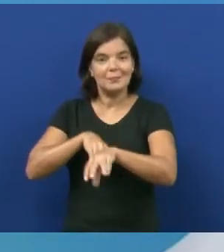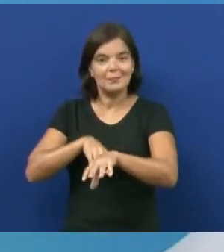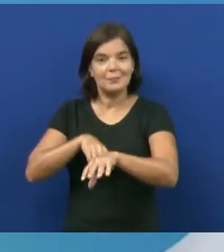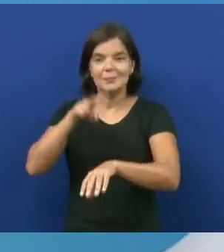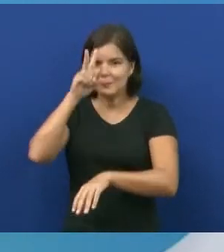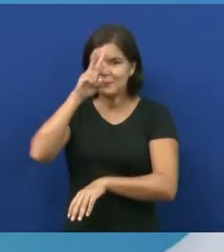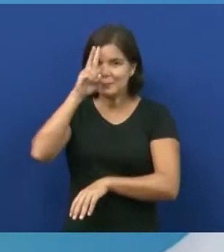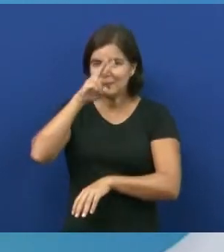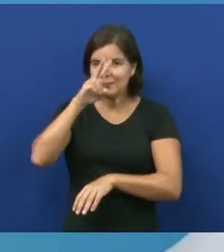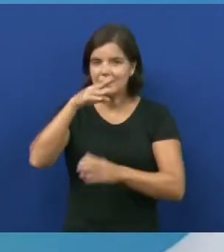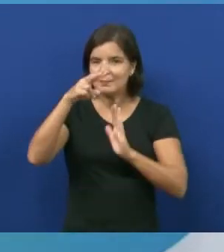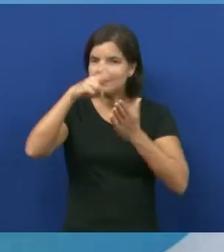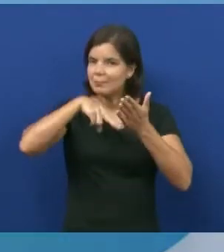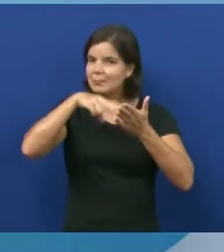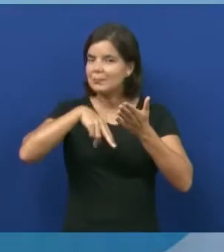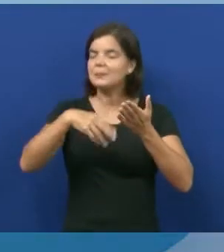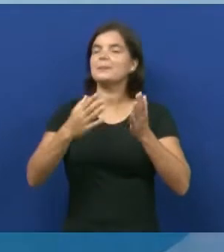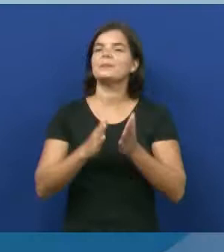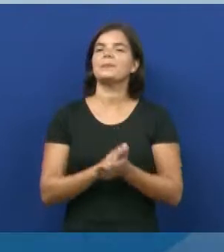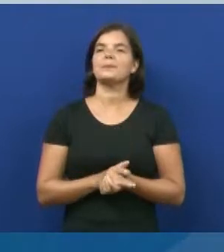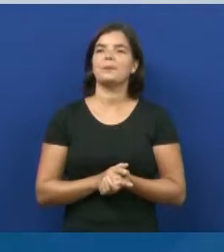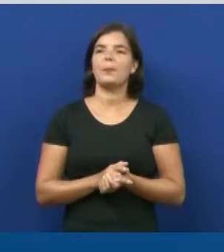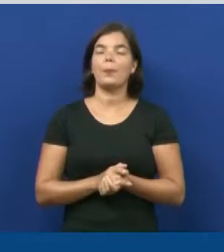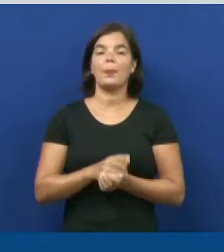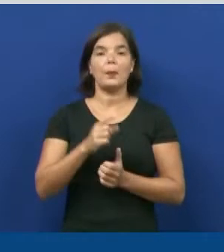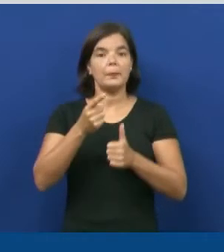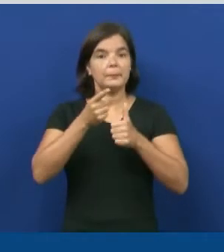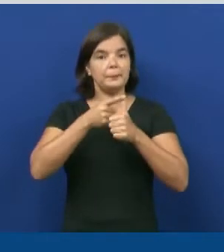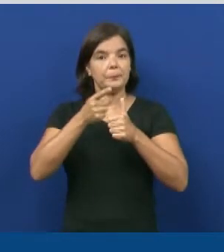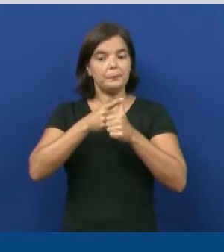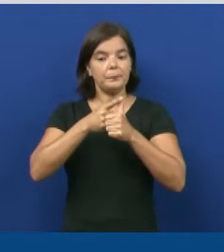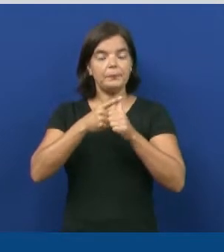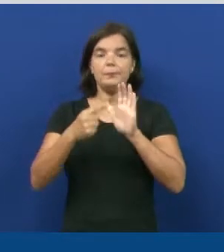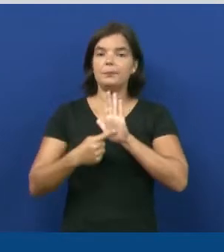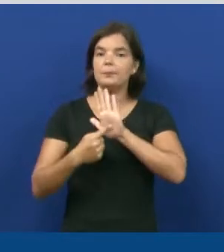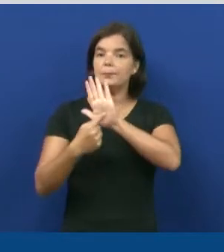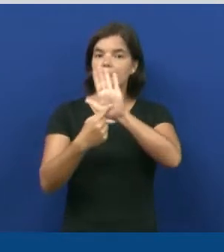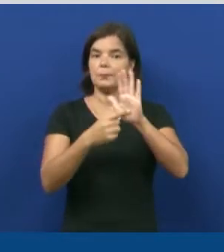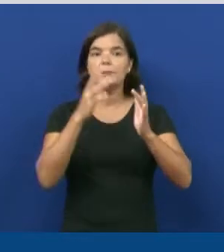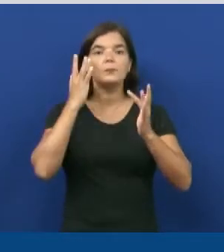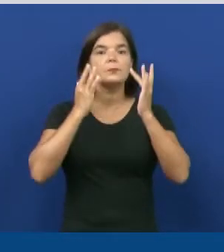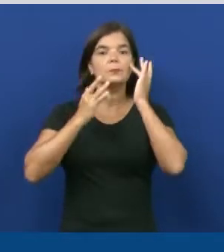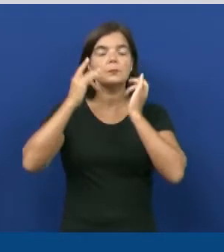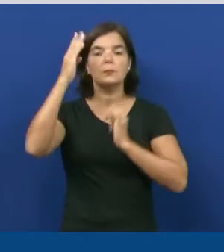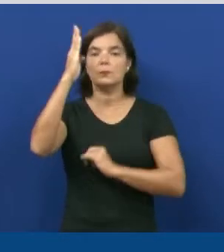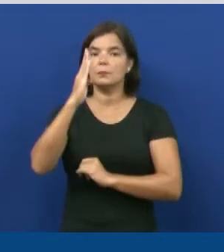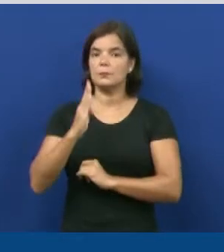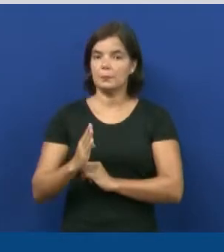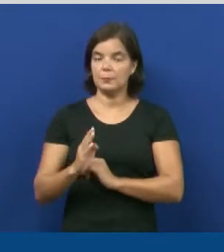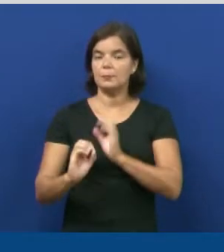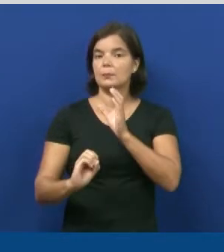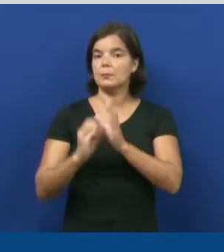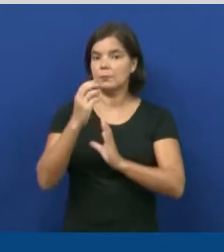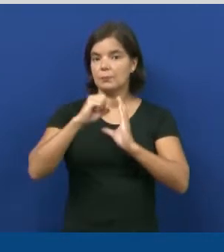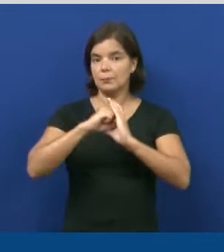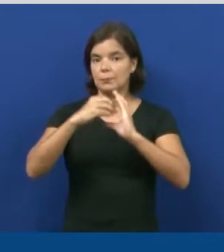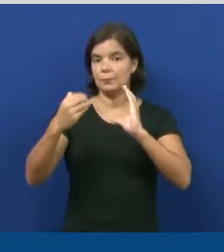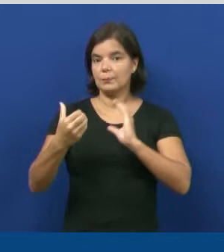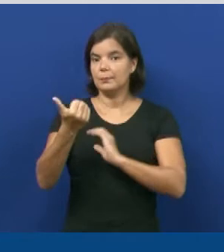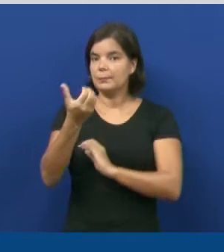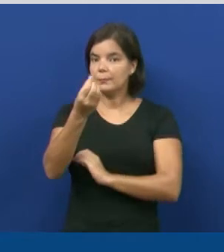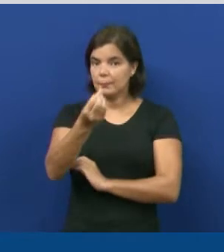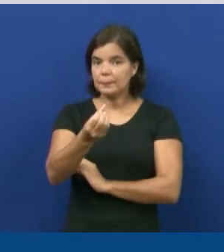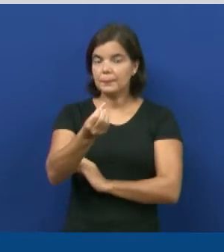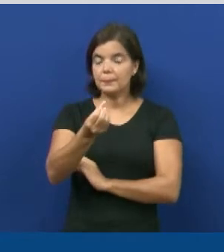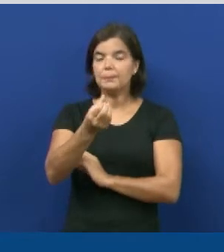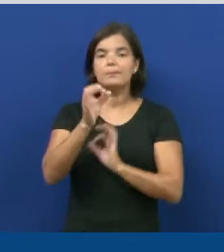Vamos ler um pouquinho sobre isso? Uma das primeiras manifestações do teatro no Brasil ocorreu no século XVI,